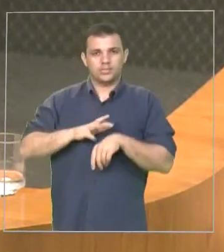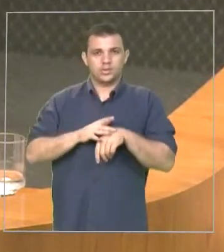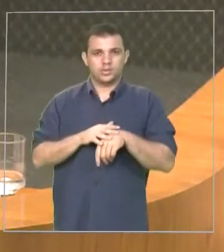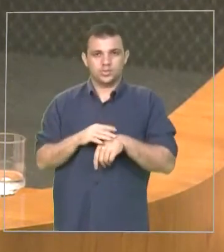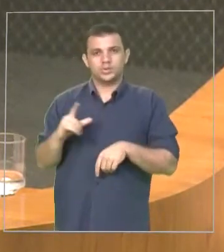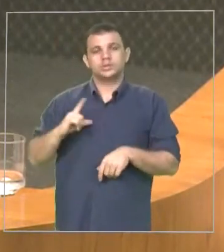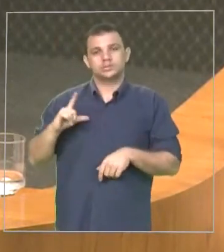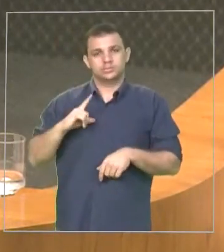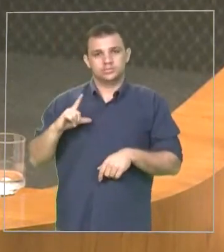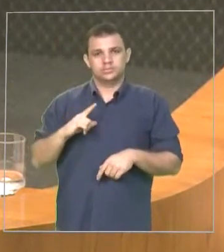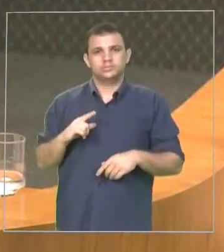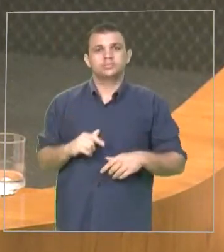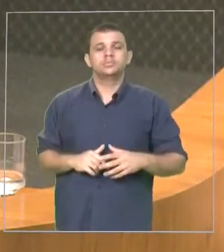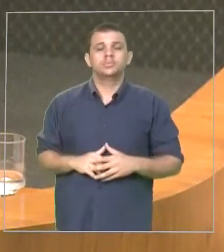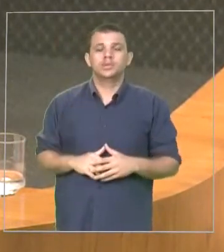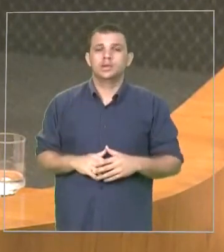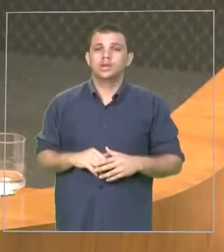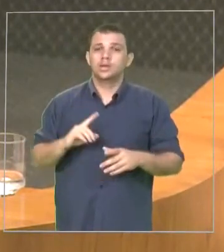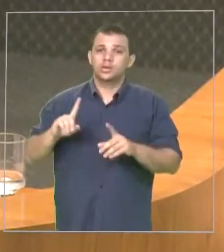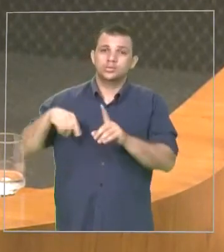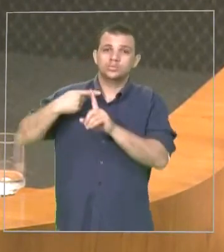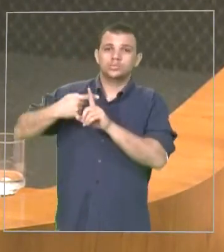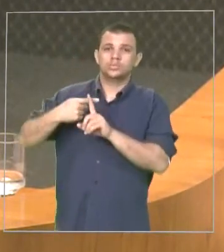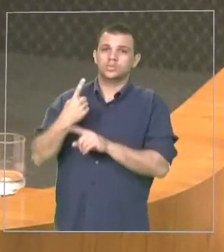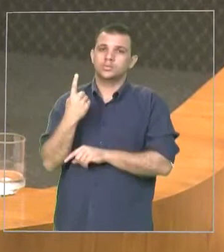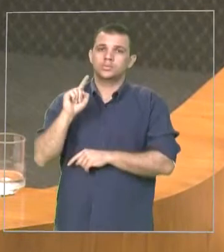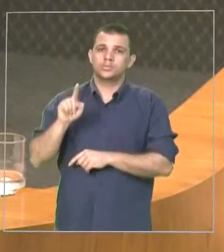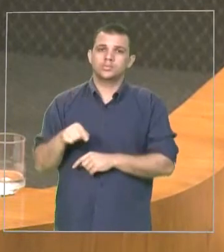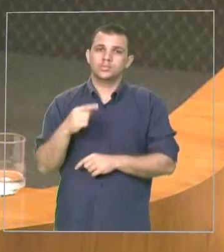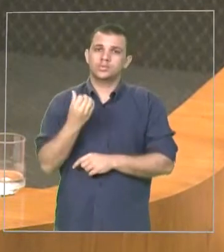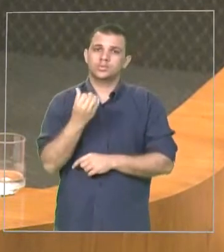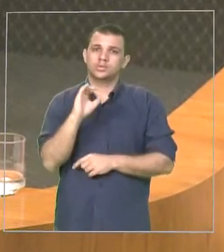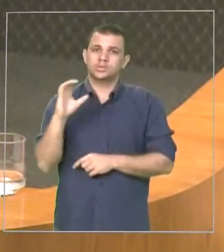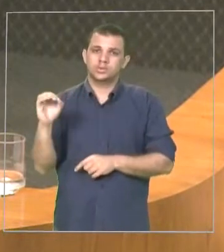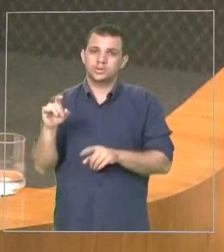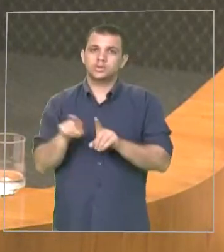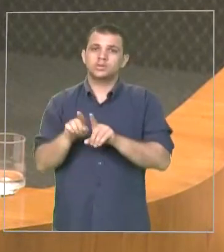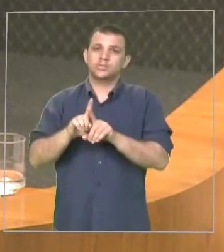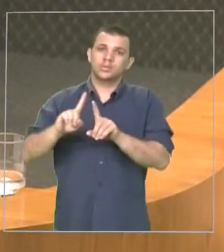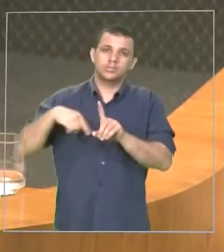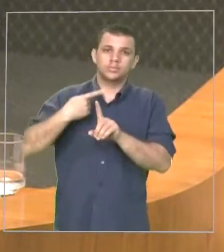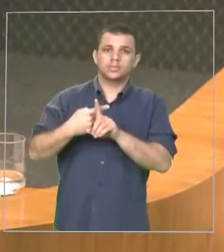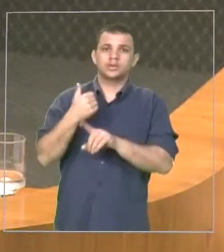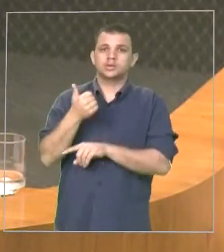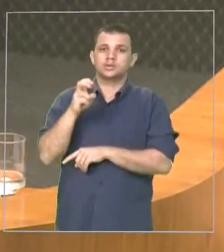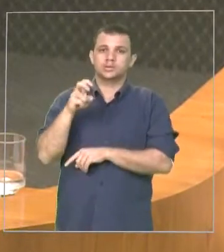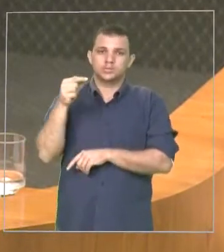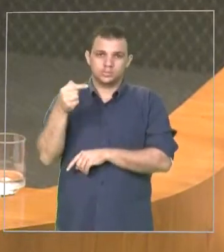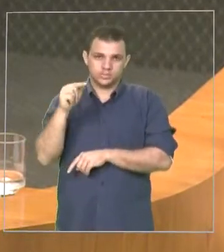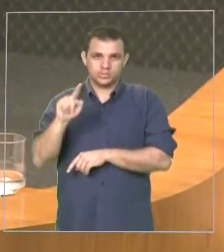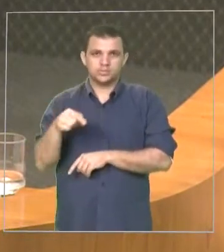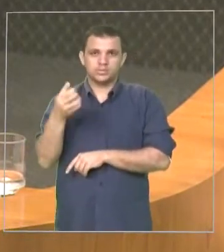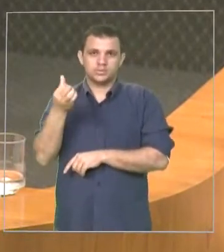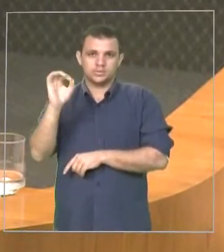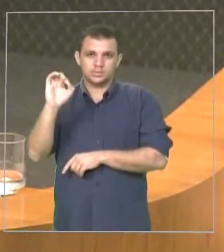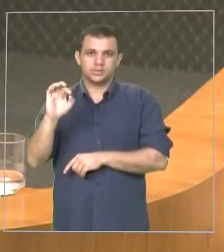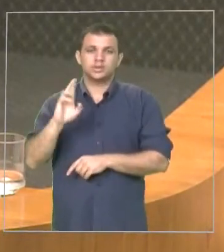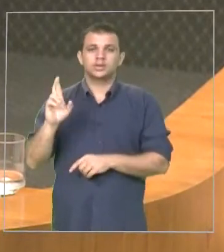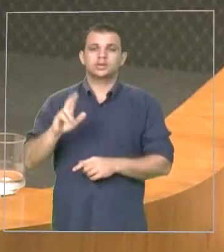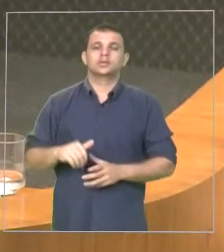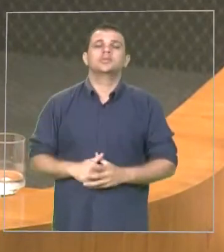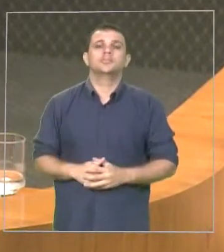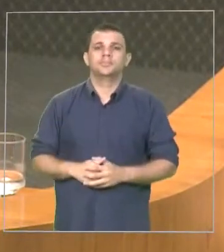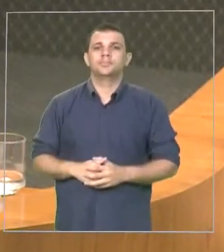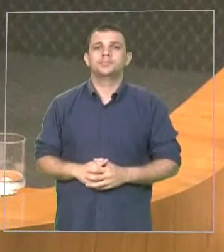somando mais aí R$ 1.600 ao seu salário e mais R$ 157,60 pela insalubridade. Deputado Levi,